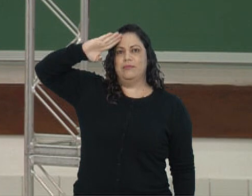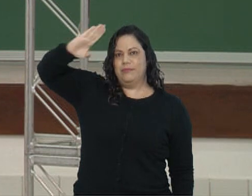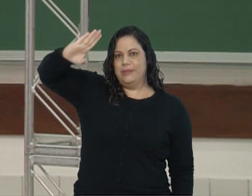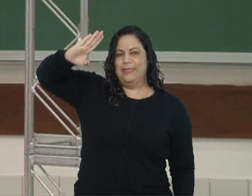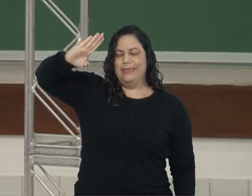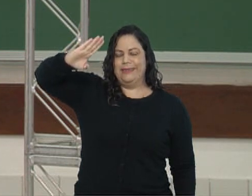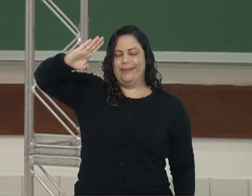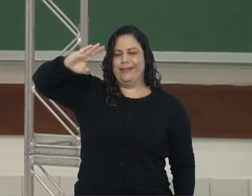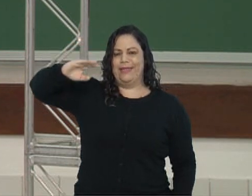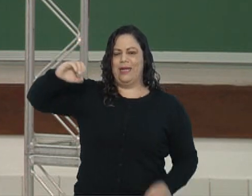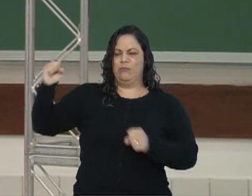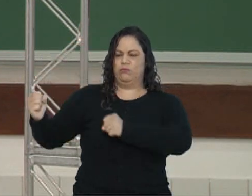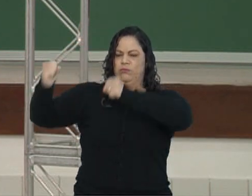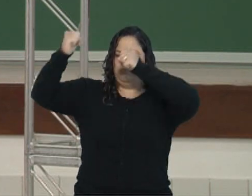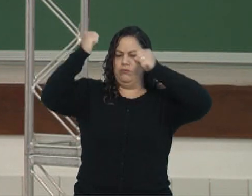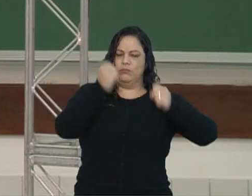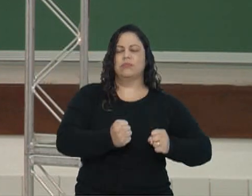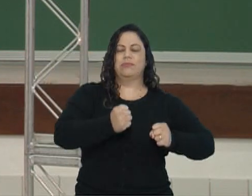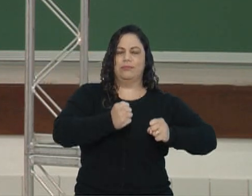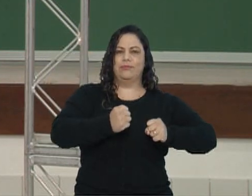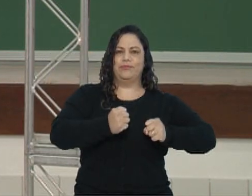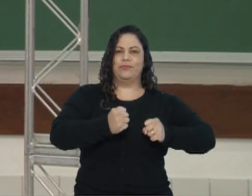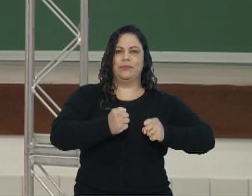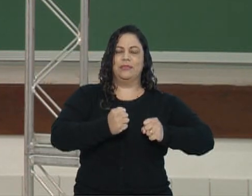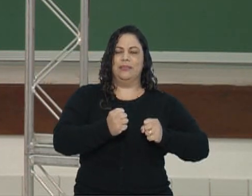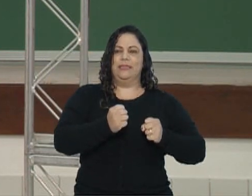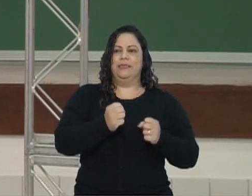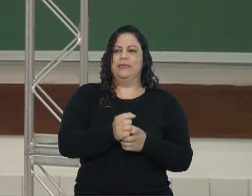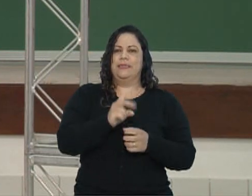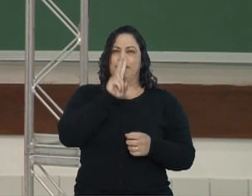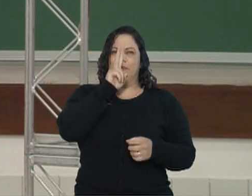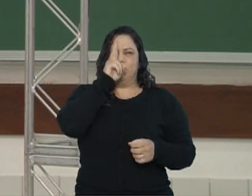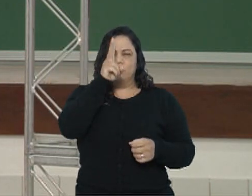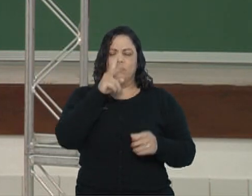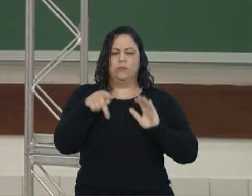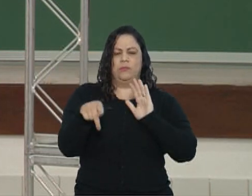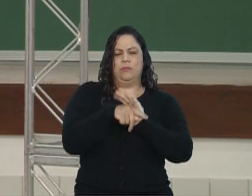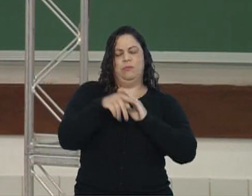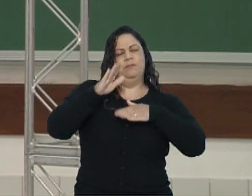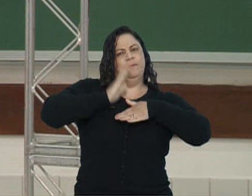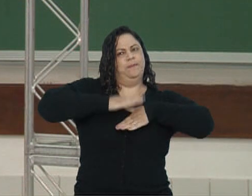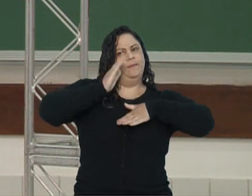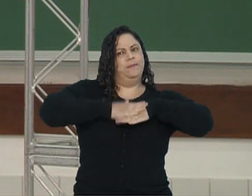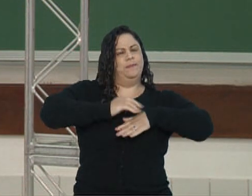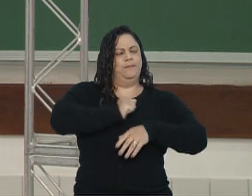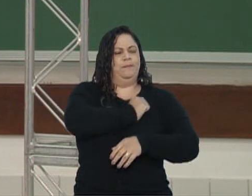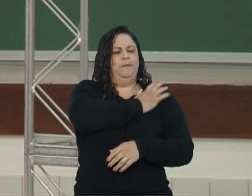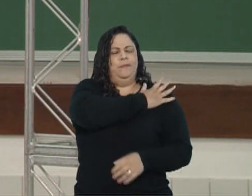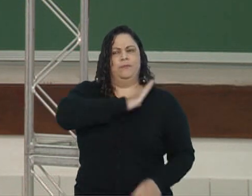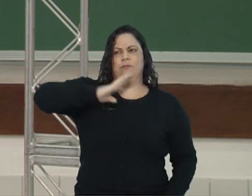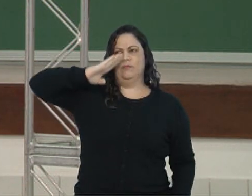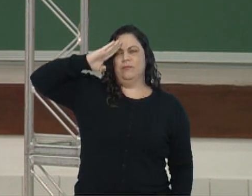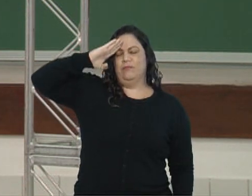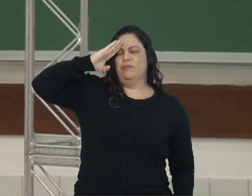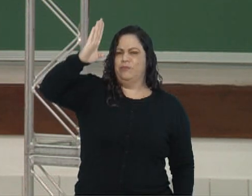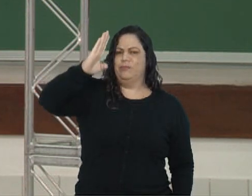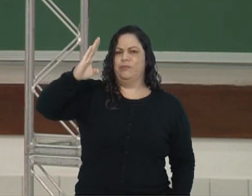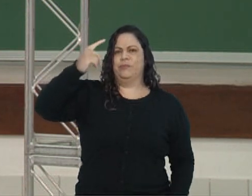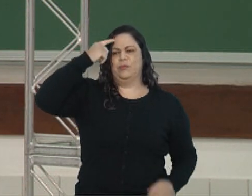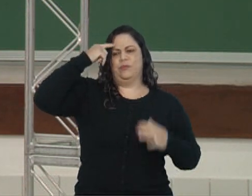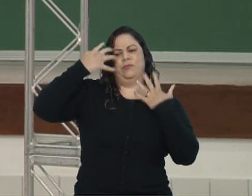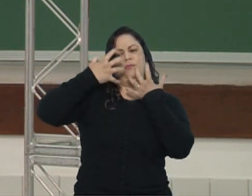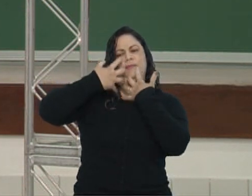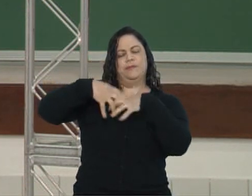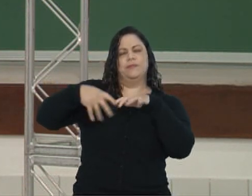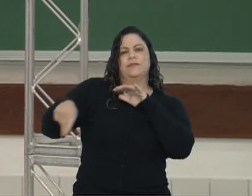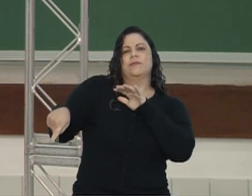instituem, quando eles tentam executar a sua maneira de pensamento, né, aquilo que,